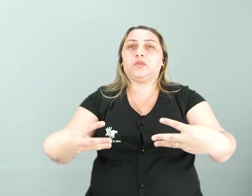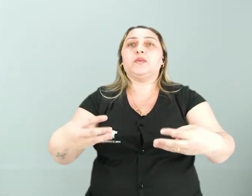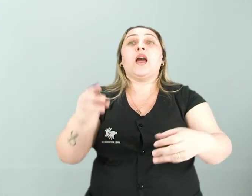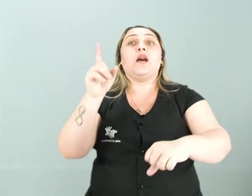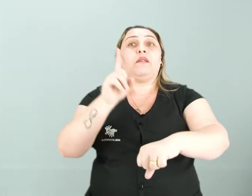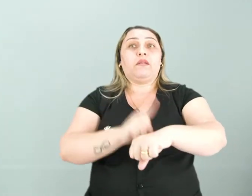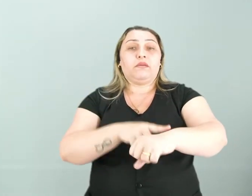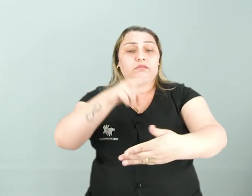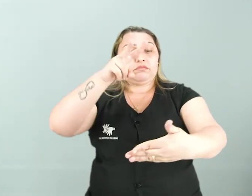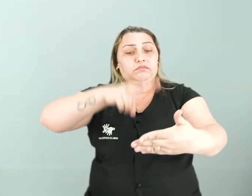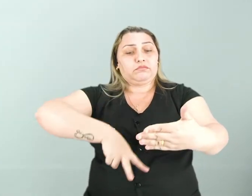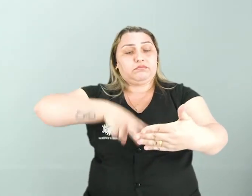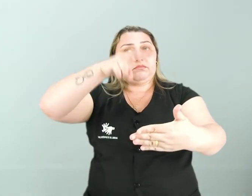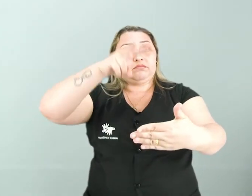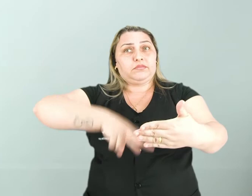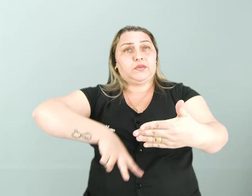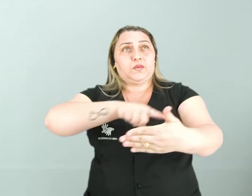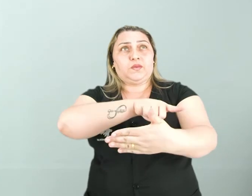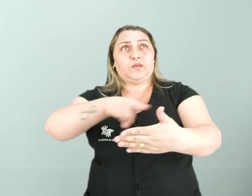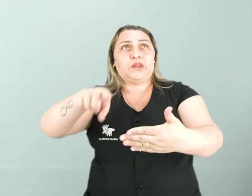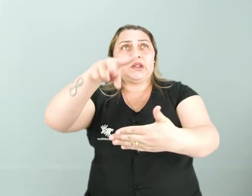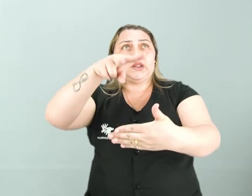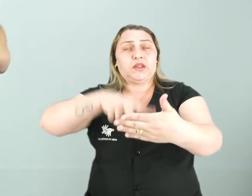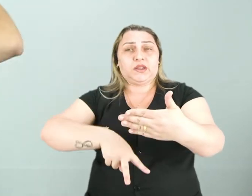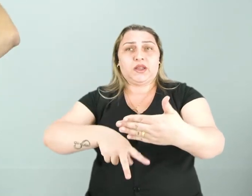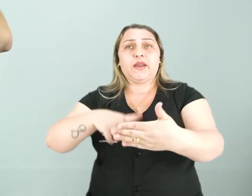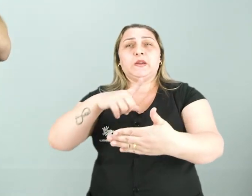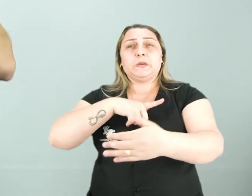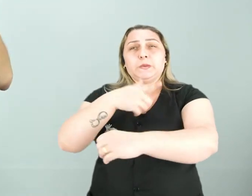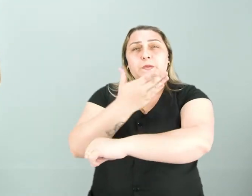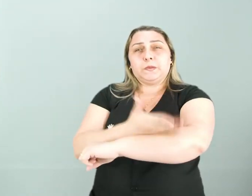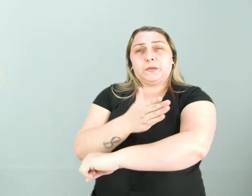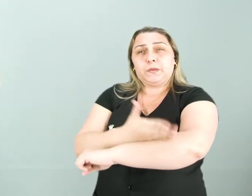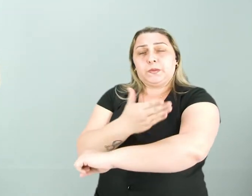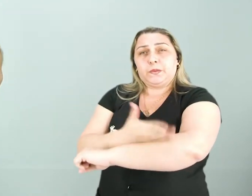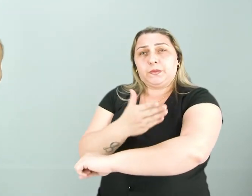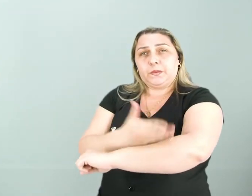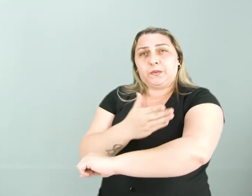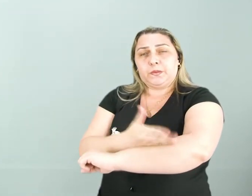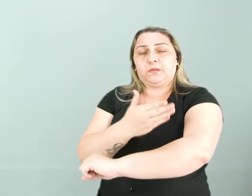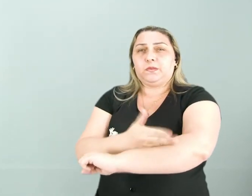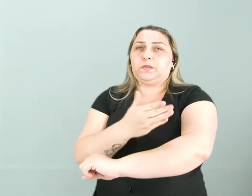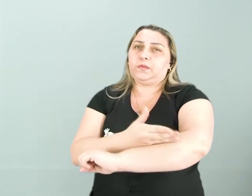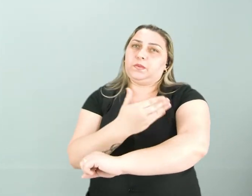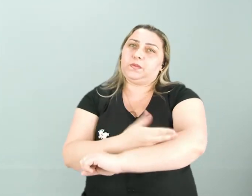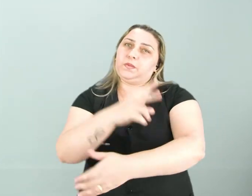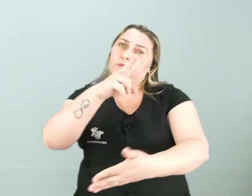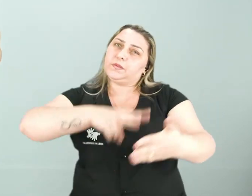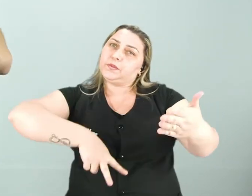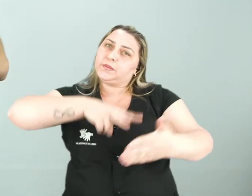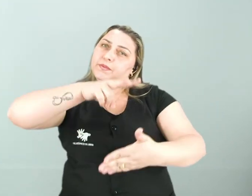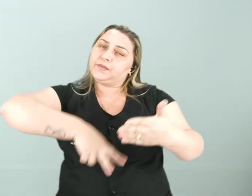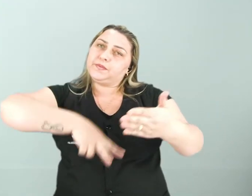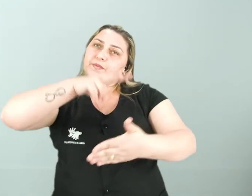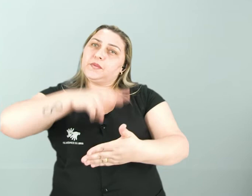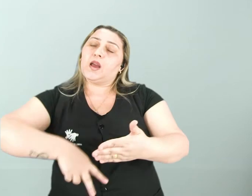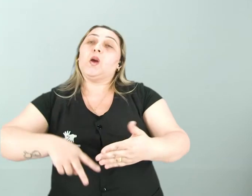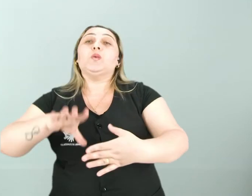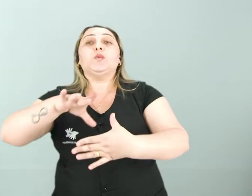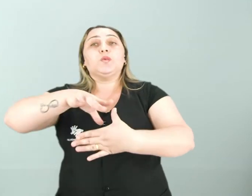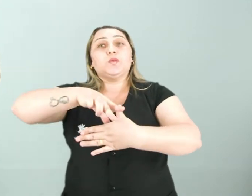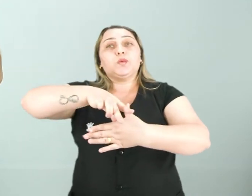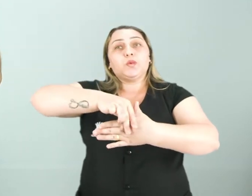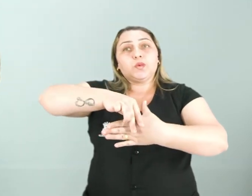na hora da leitura, quando você for ler, você tem que treinar bastante. Treinar a leitura de um